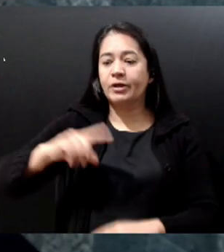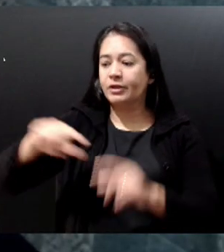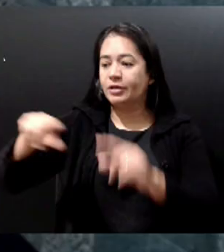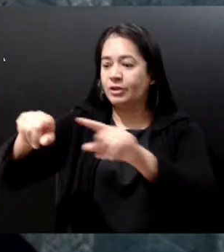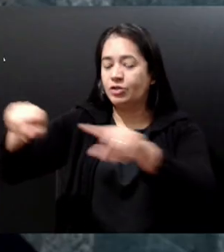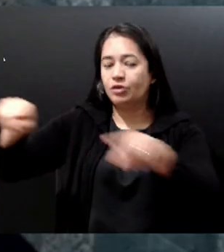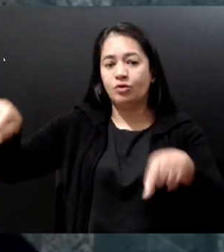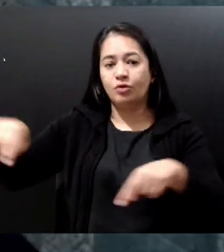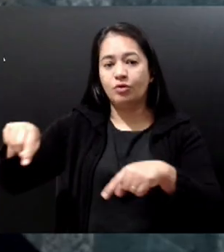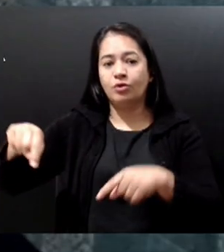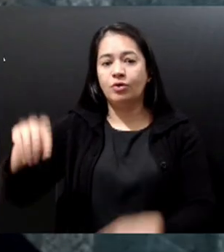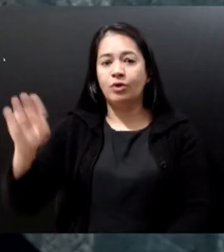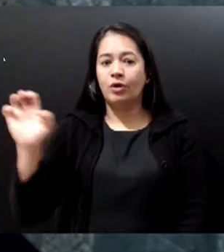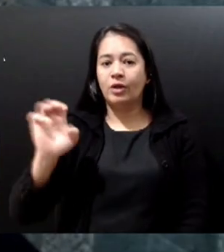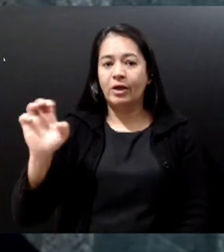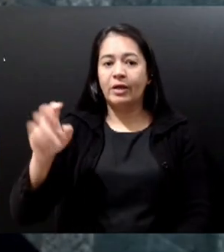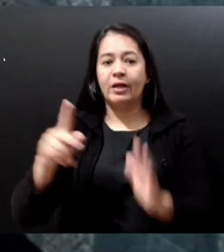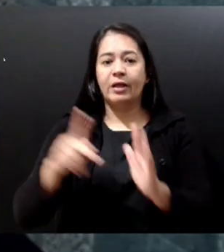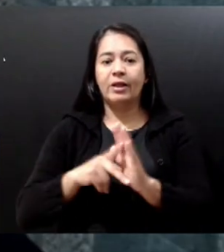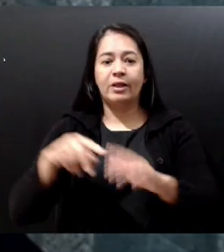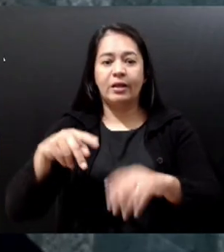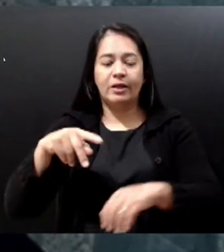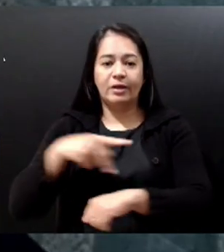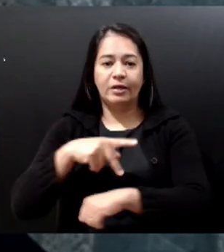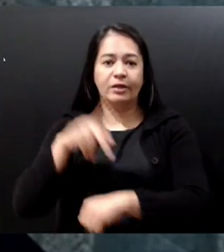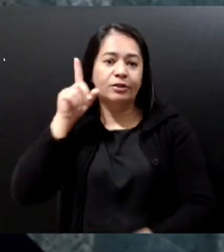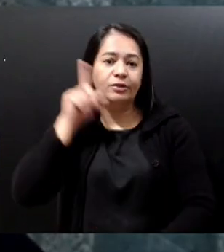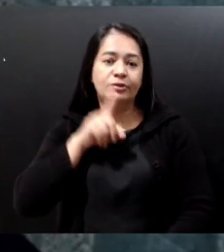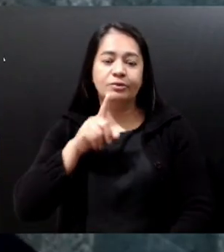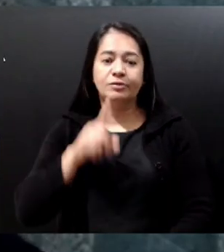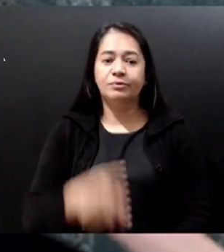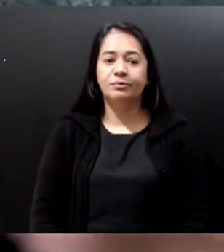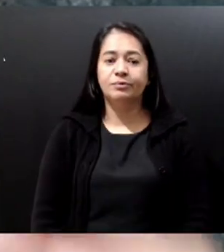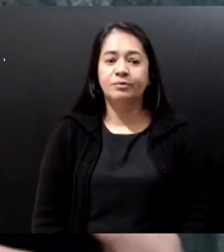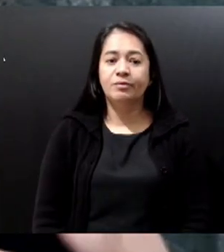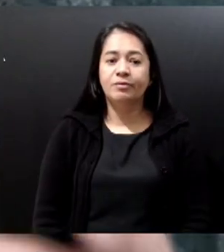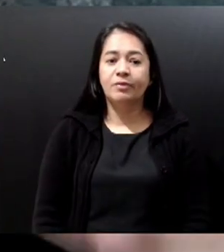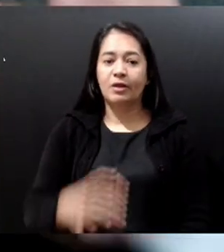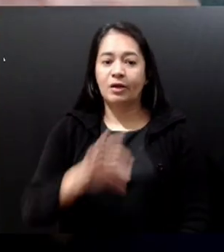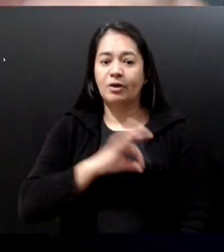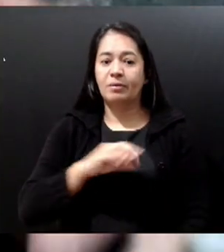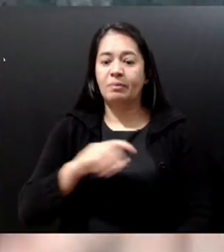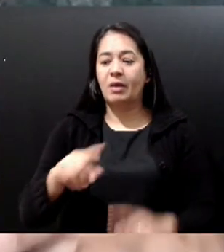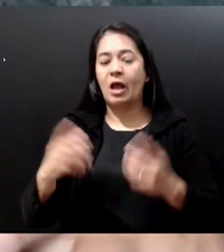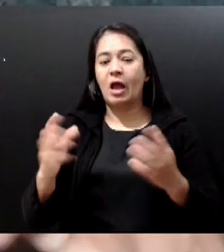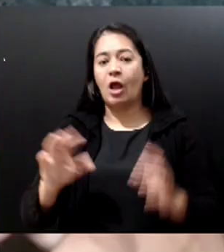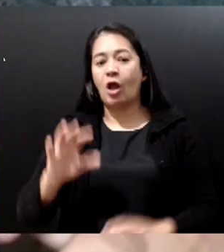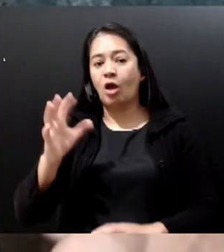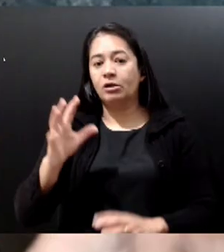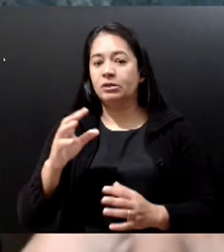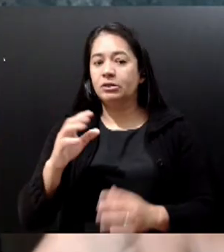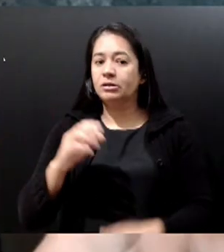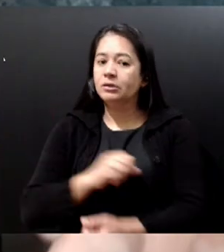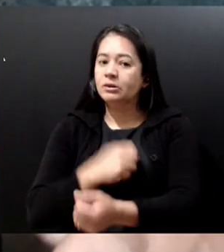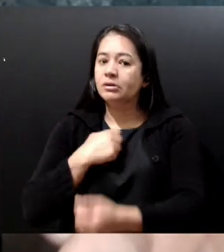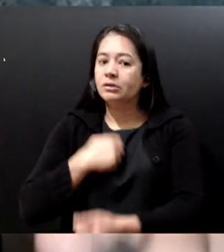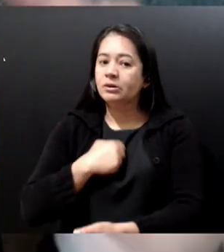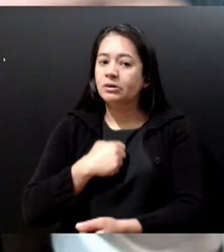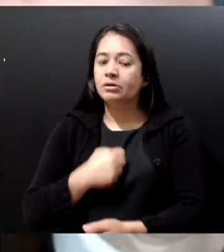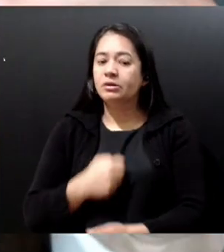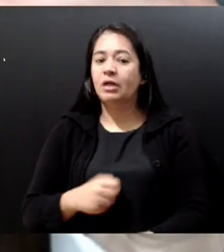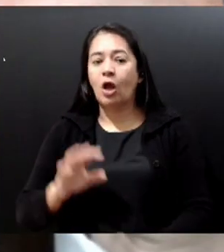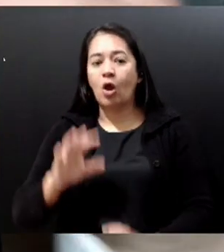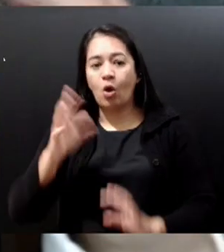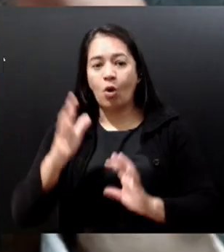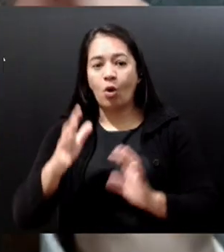as pessoas. Existe uma revolta, e a partir de 1970 teve uma revolta, eles ocuparam isso.